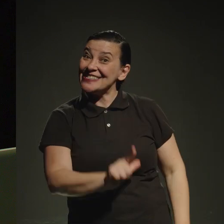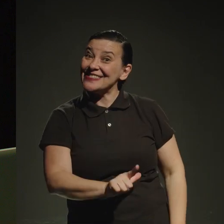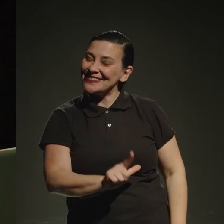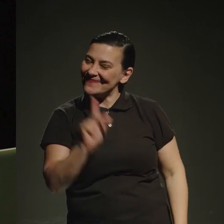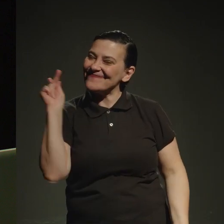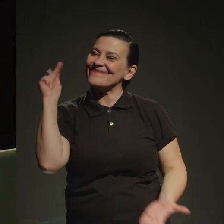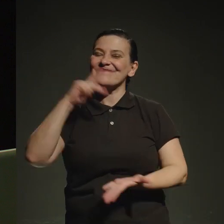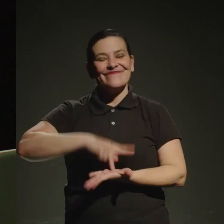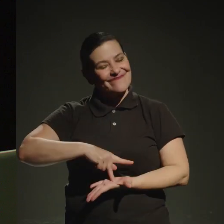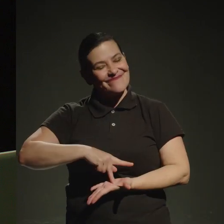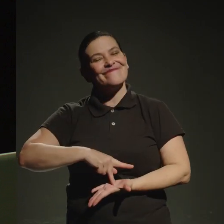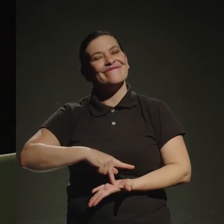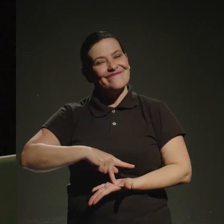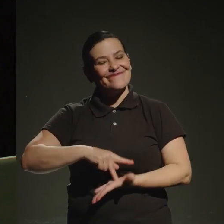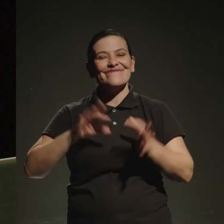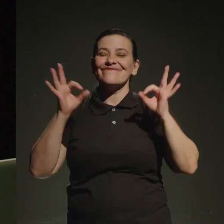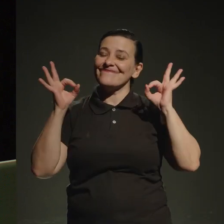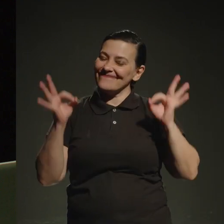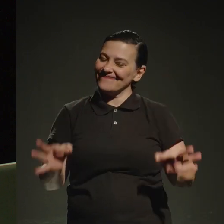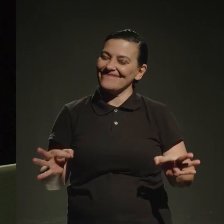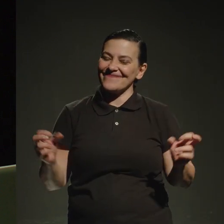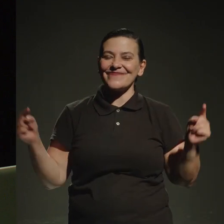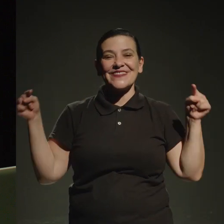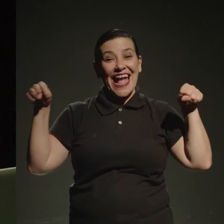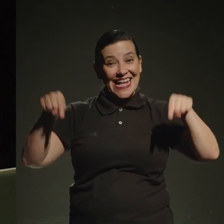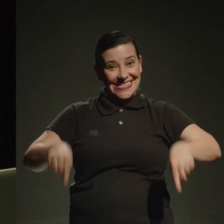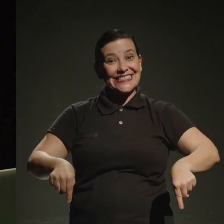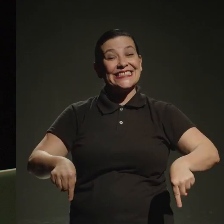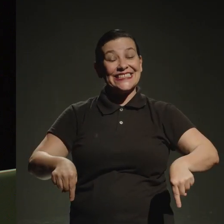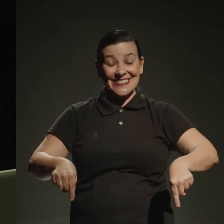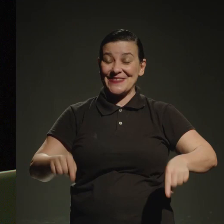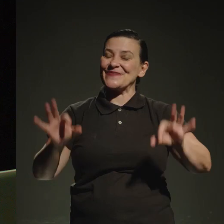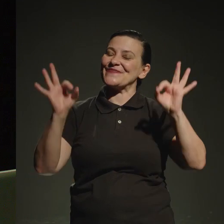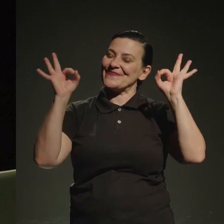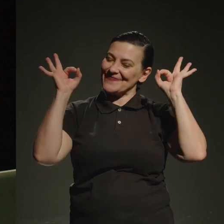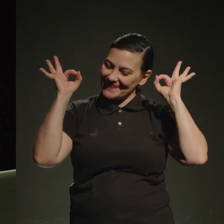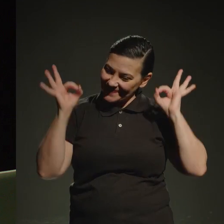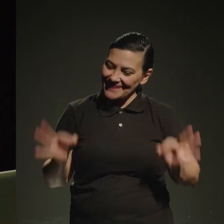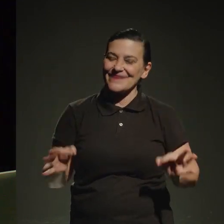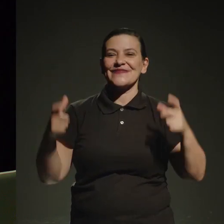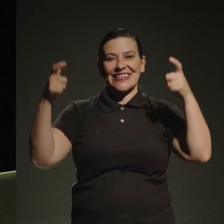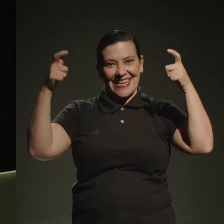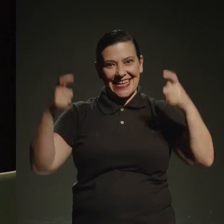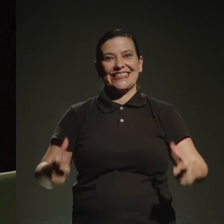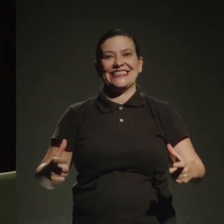Deve ser mesmo. Aqui, bem aqui.